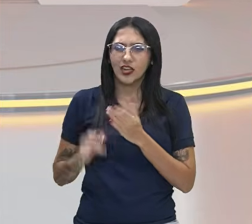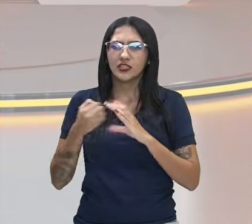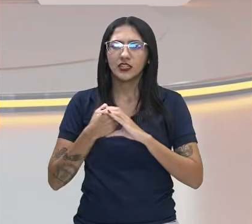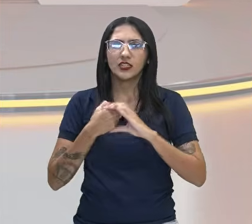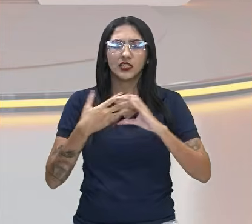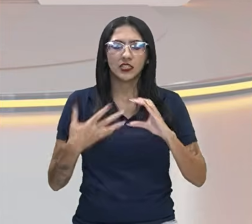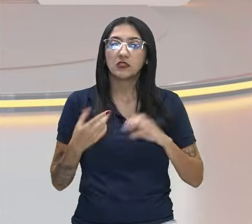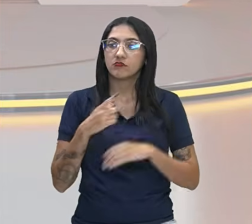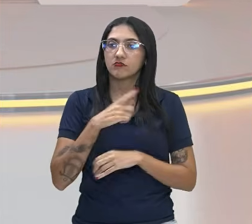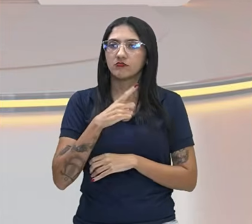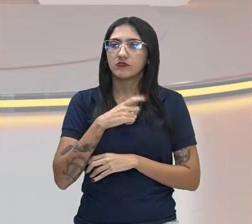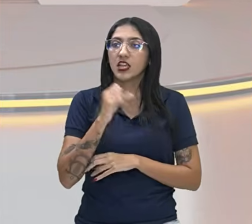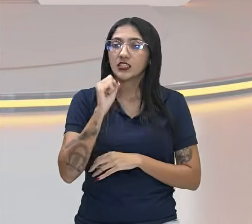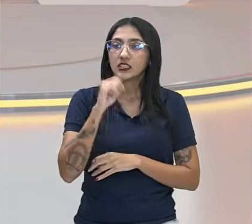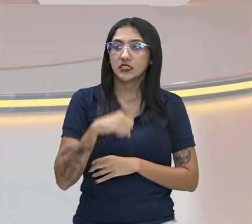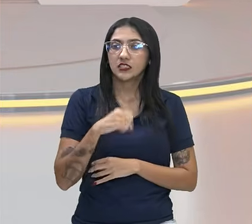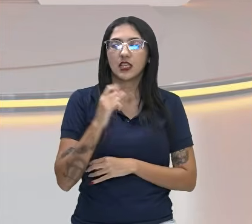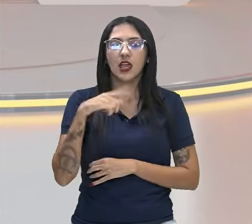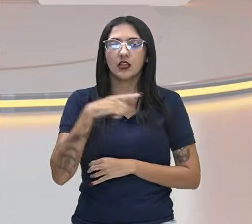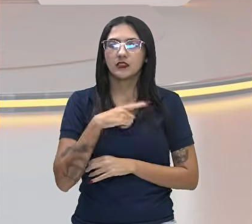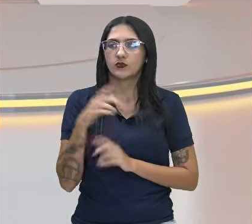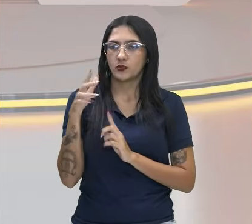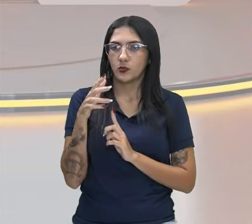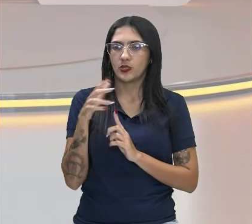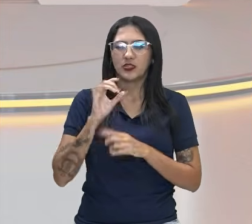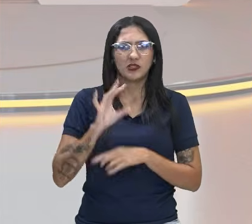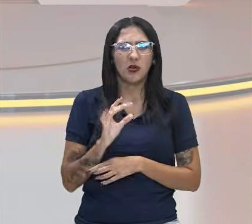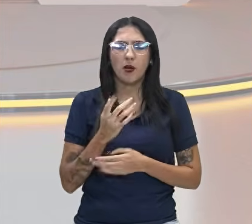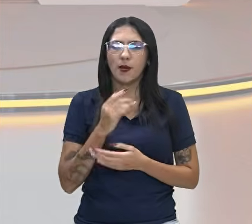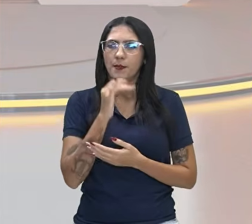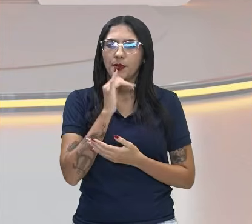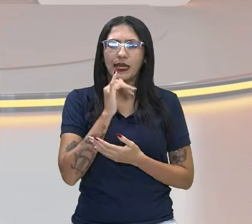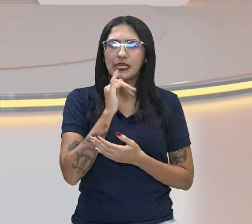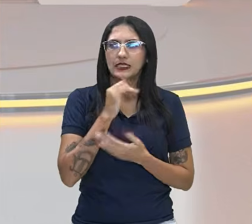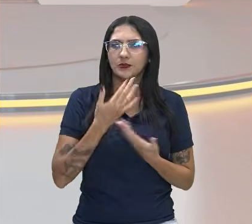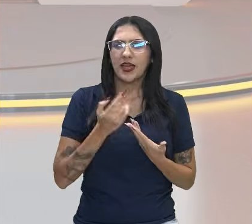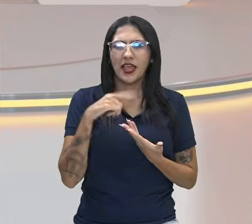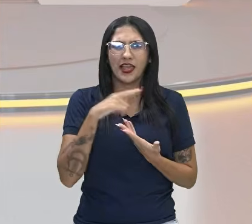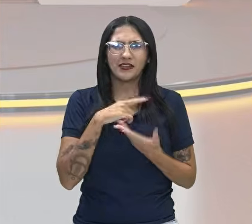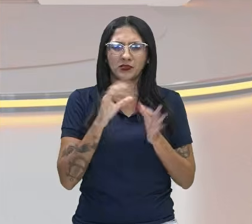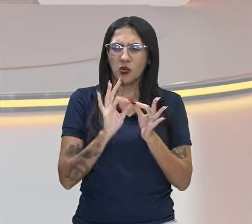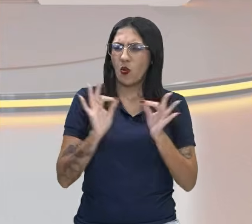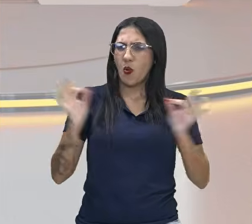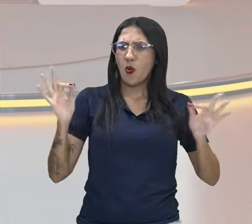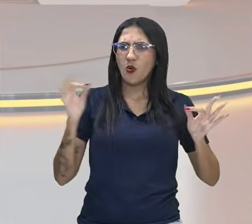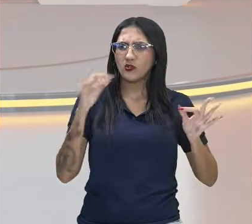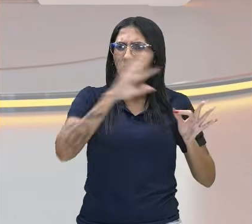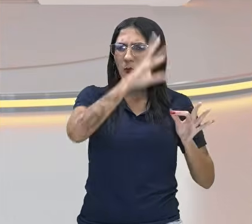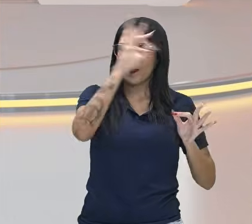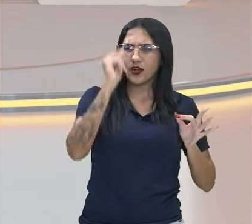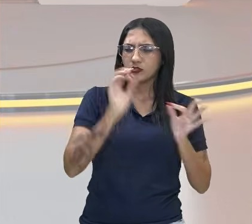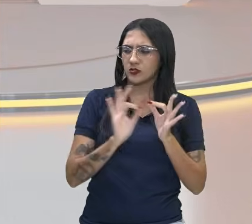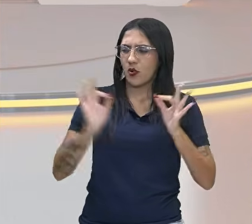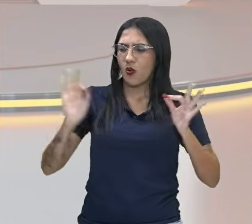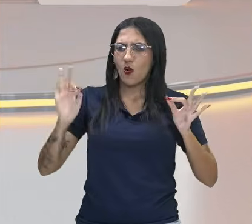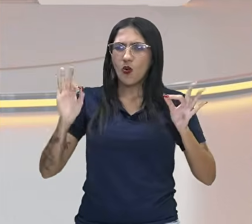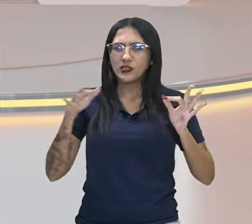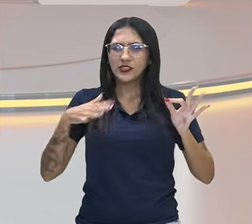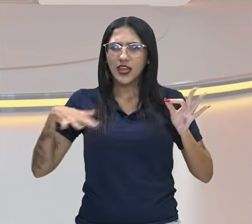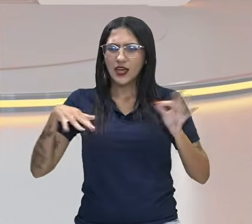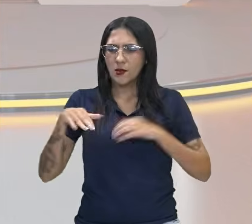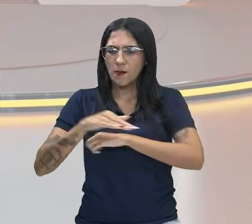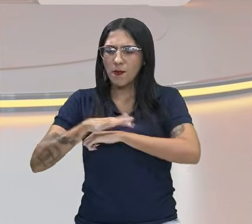realmente influenciando, né? Não é só um ar, não é só porque está distante do mar ali que está ocorrendo a continentalidade.